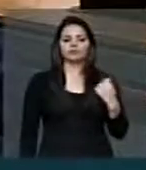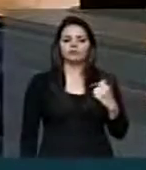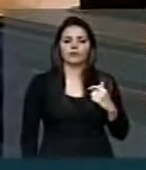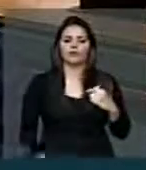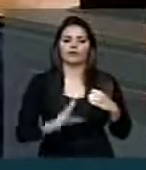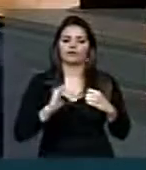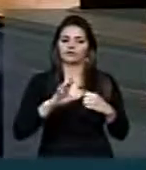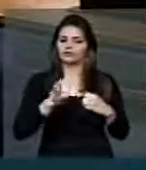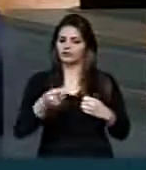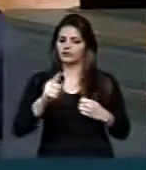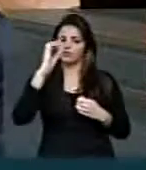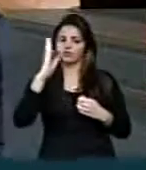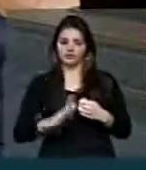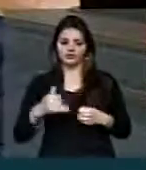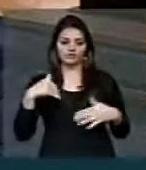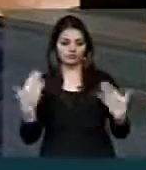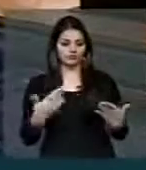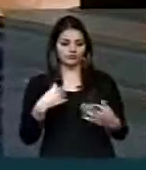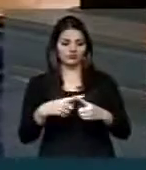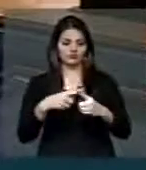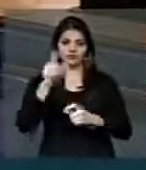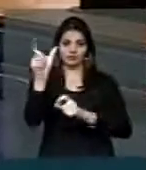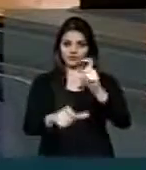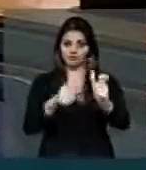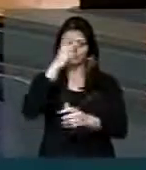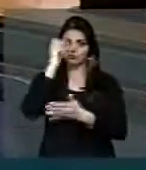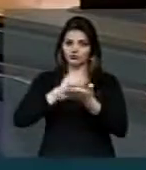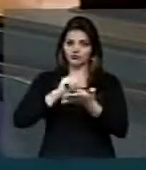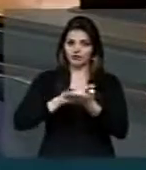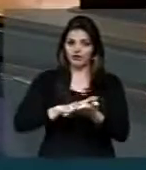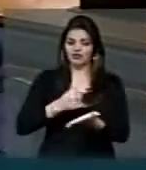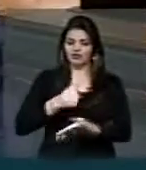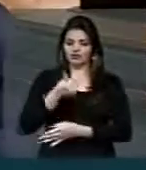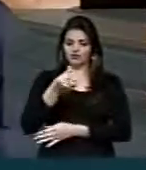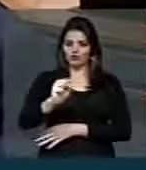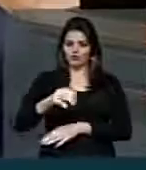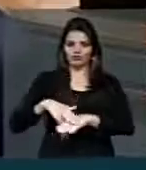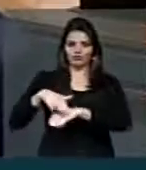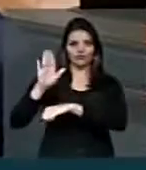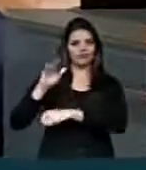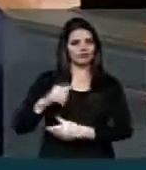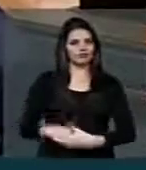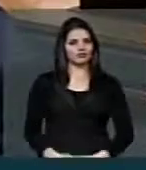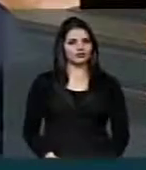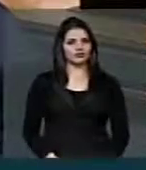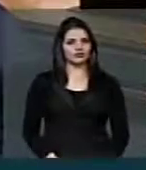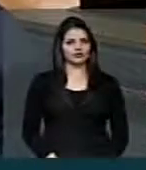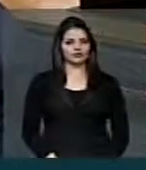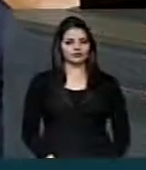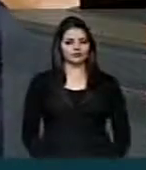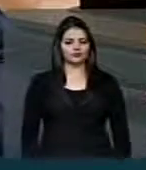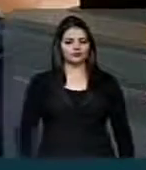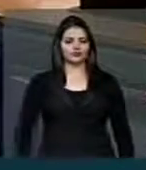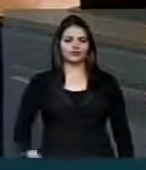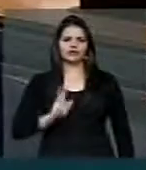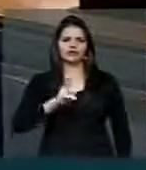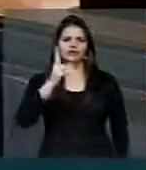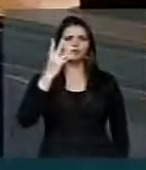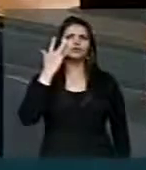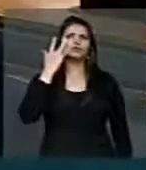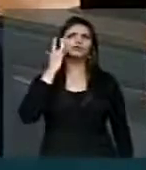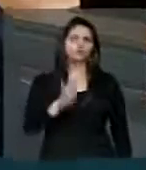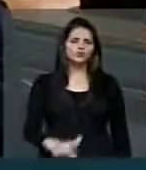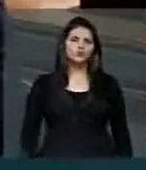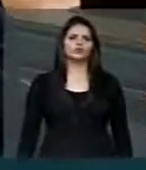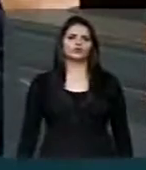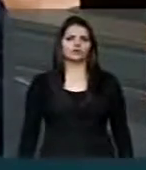dos cidadãos do Brasil, porque são aqueles que estão acima de 18 anos. Então eu fico sempre em dúvida, e